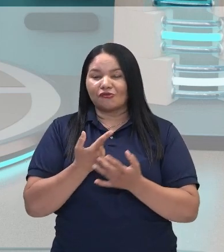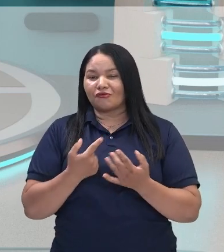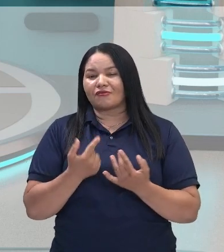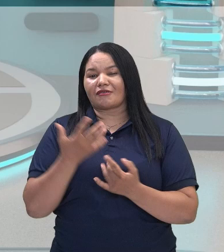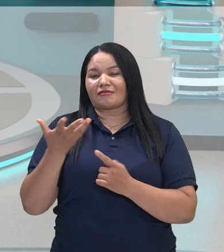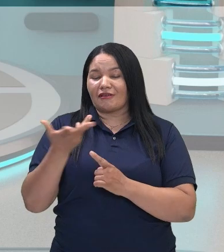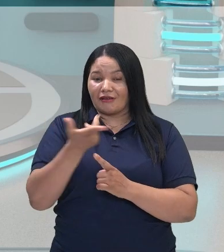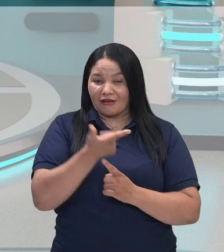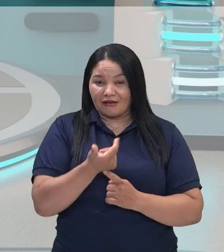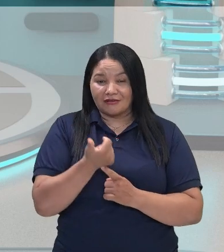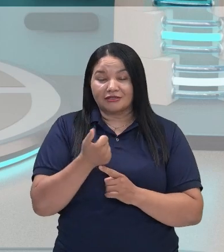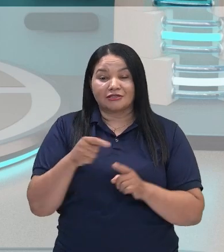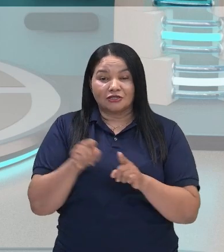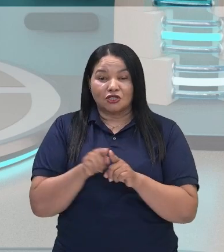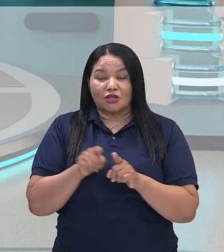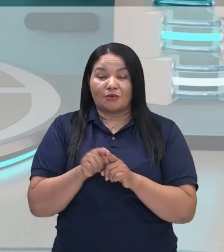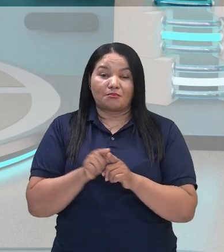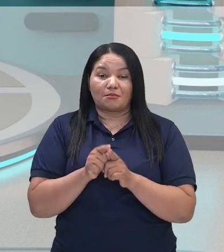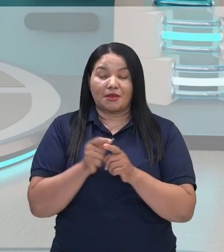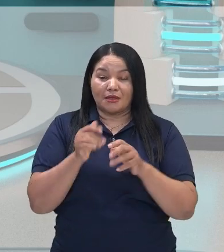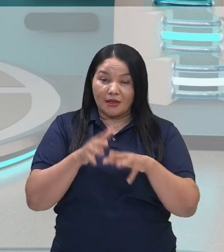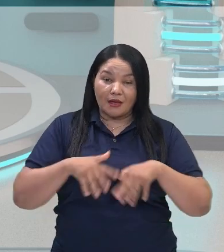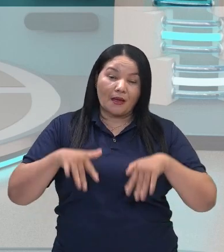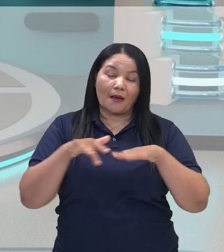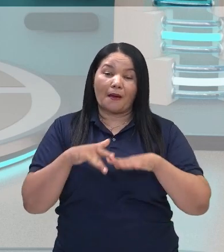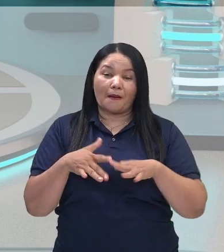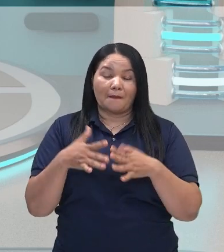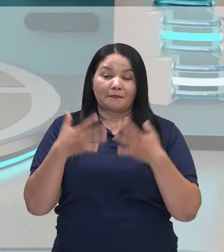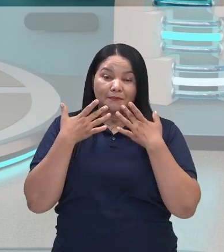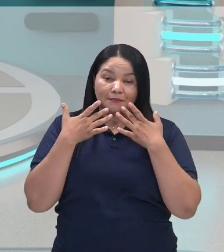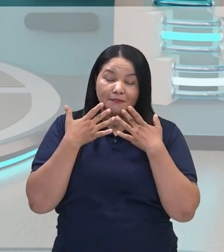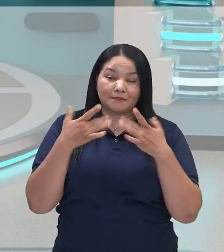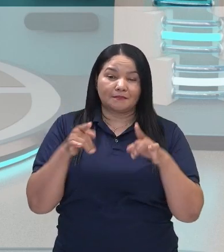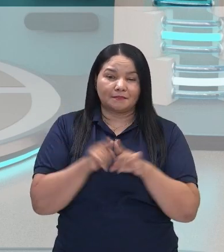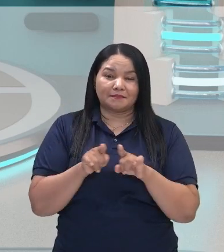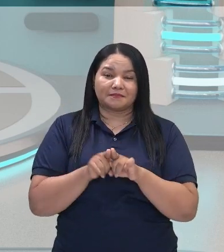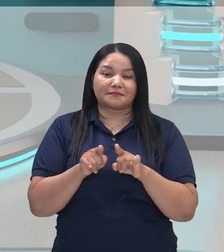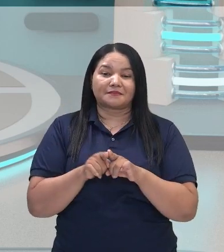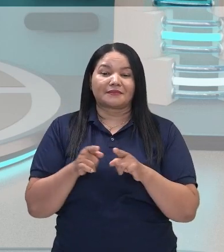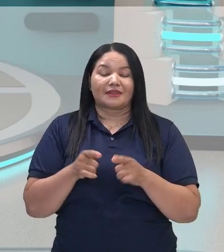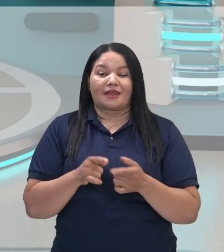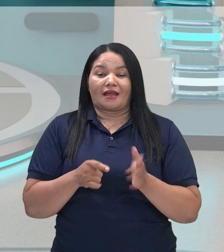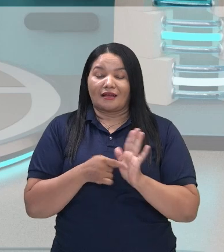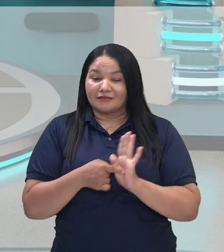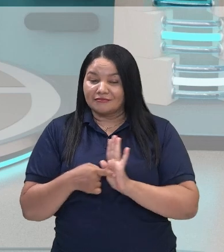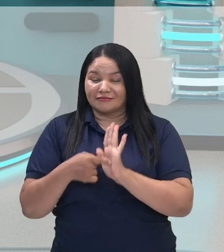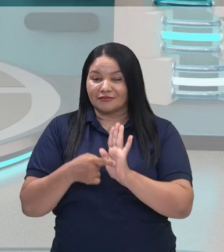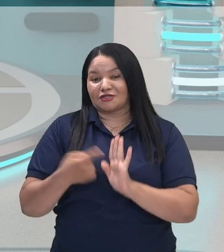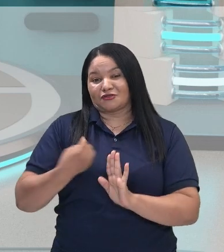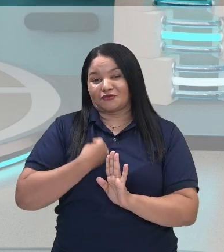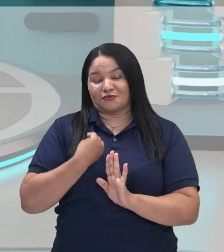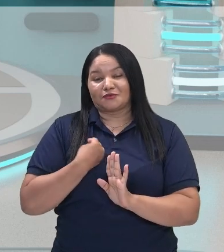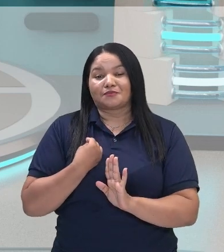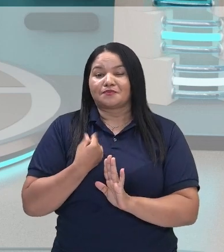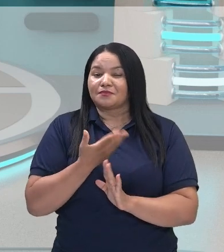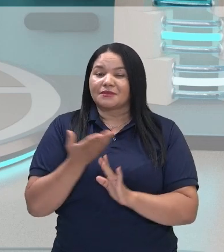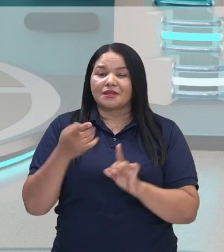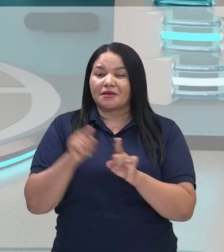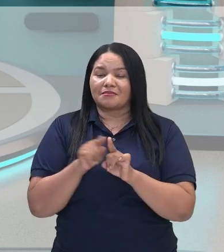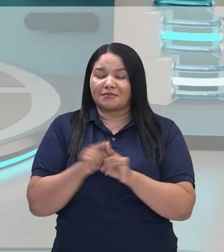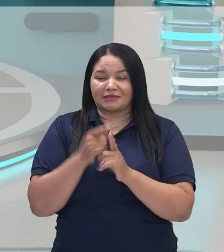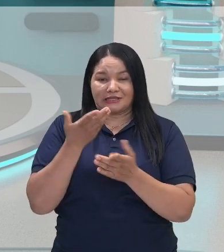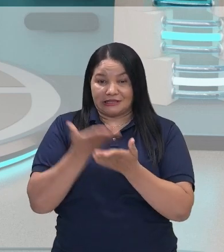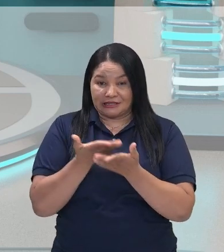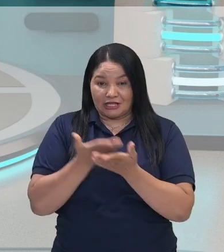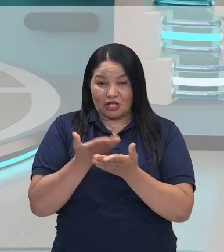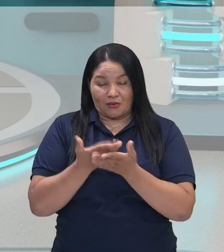e a questão também cênica, que vão estar sempre perpassando nas nossas aulas para saber